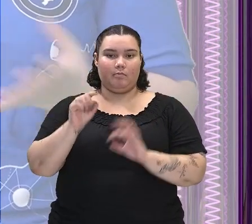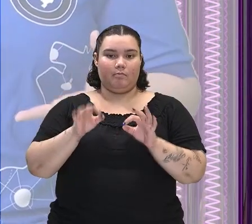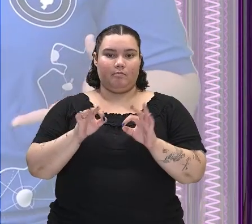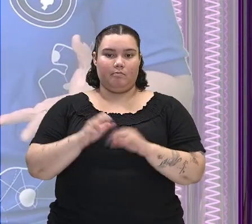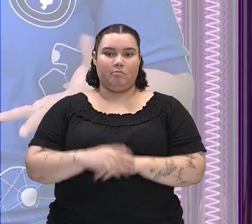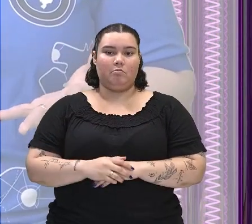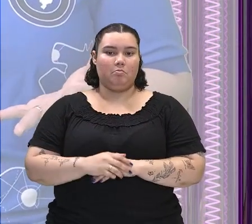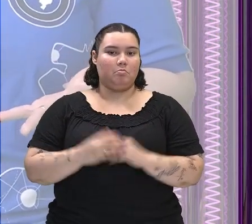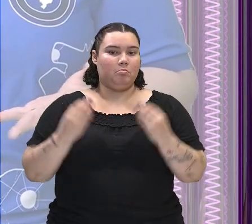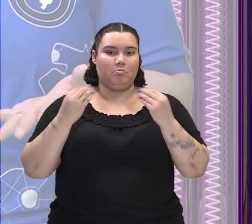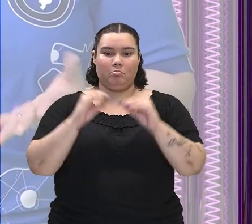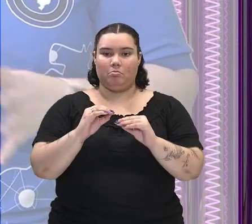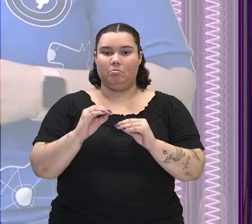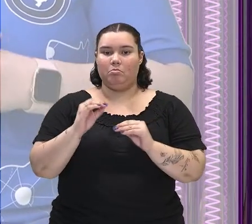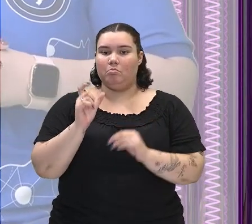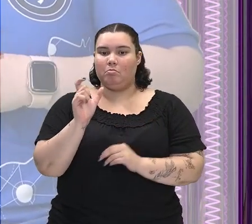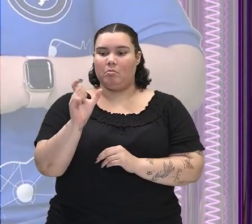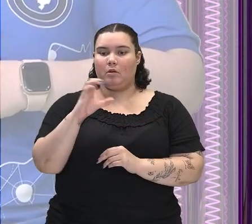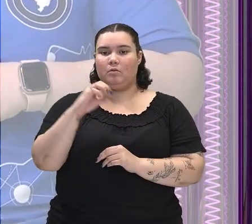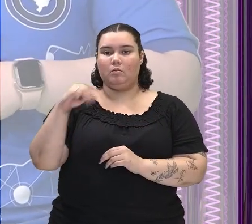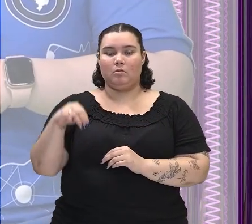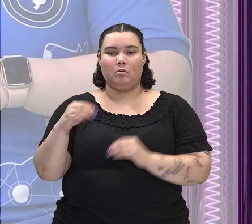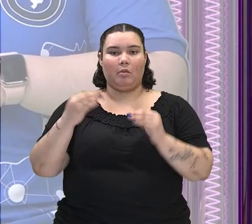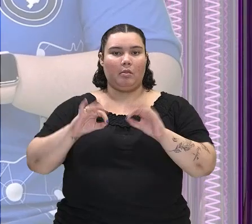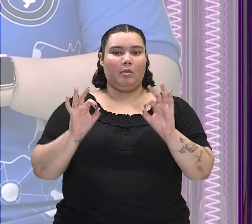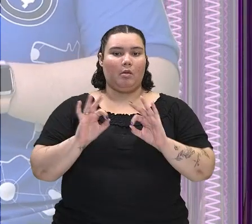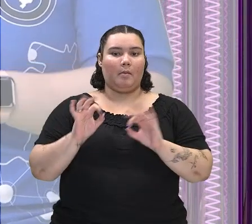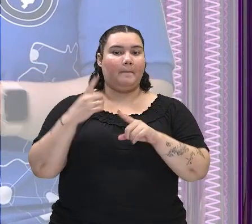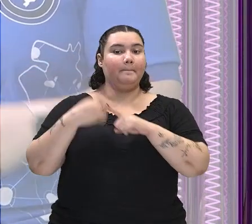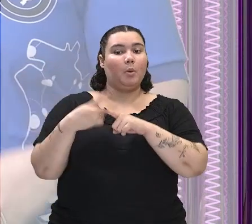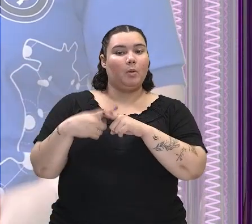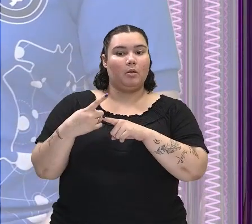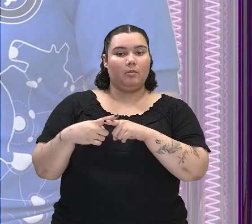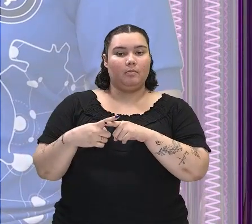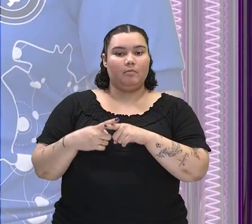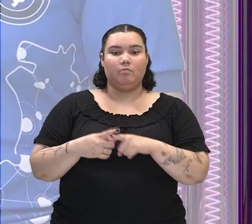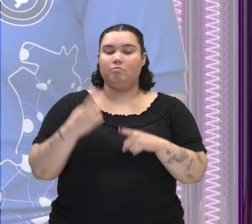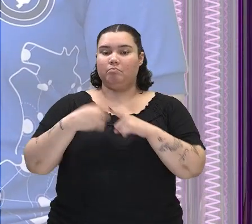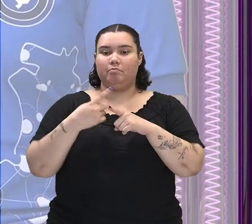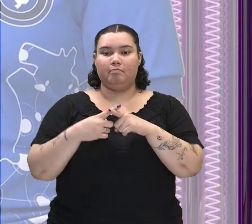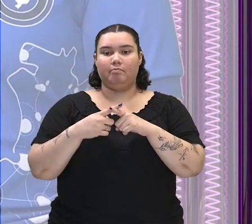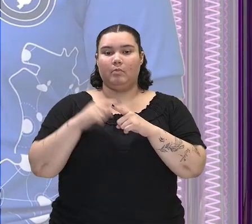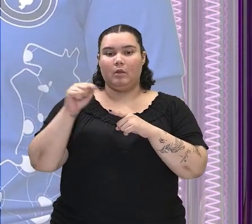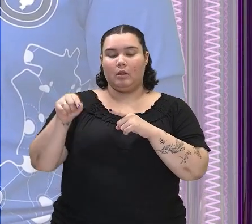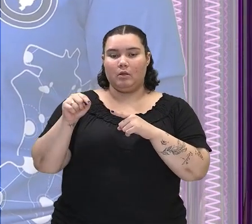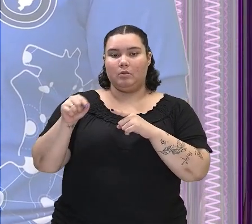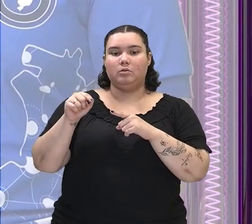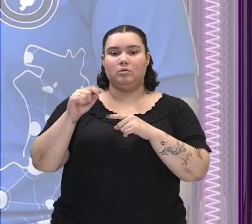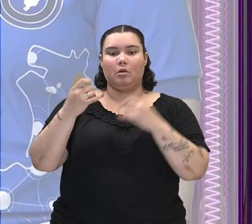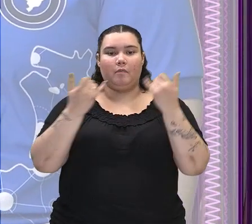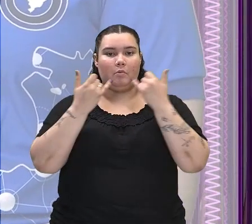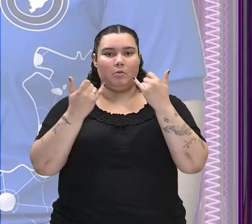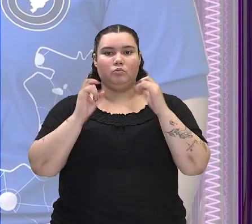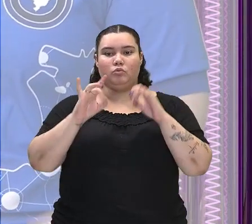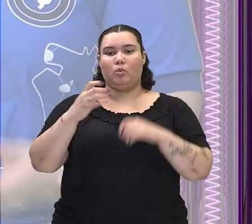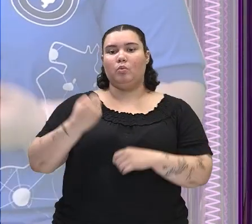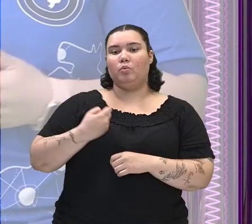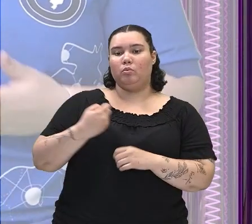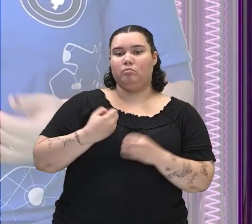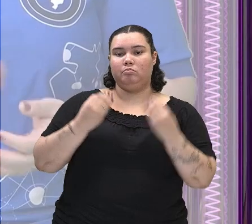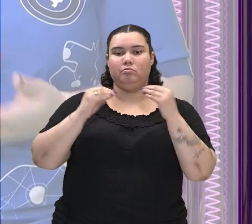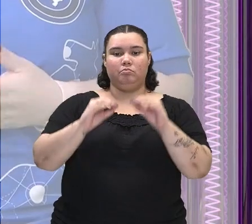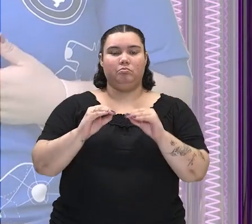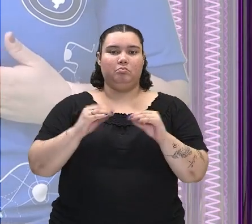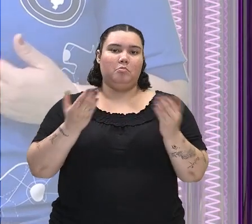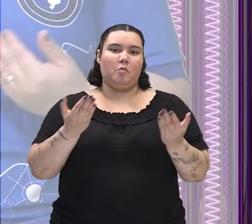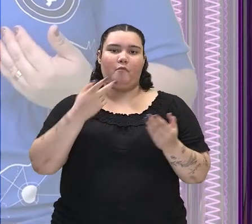E não coloquei unidade de medida. Por que eu não coloquei unidade de medida? Porque aqui nesse problema ele só me deu os números, ó. Ele não me disse